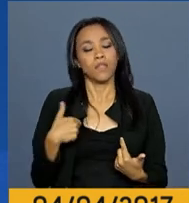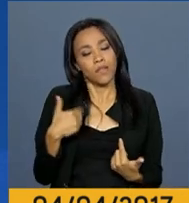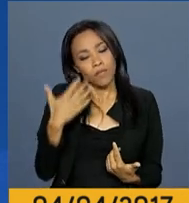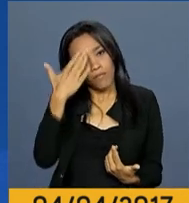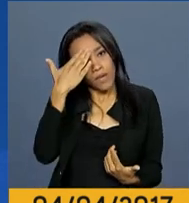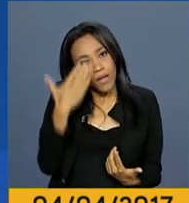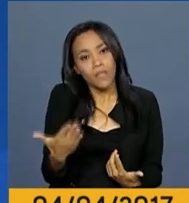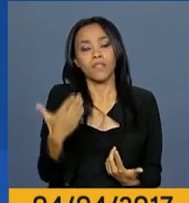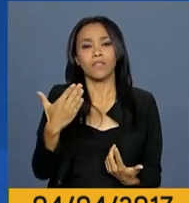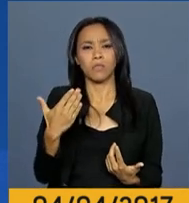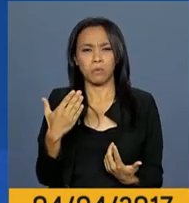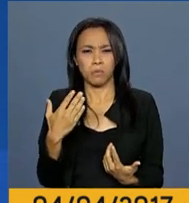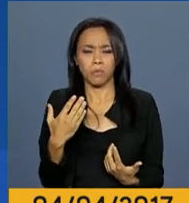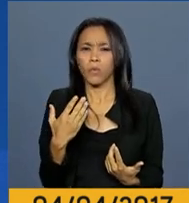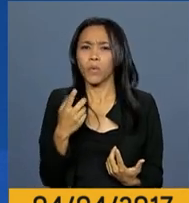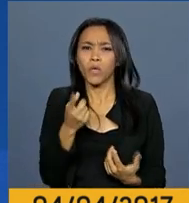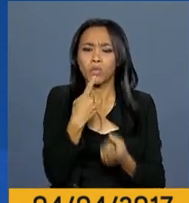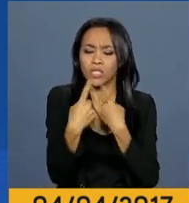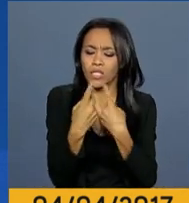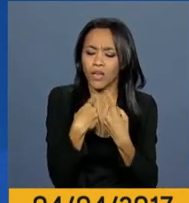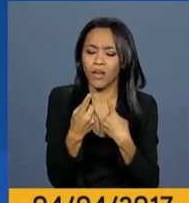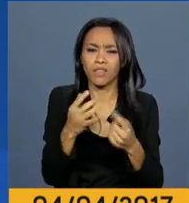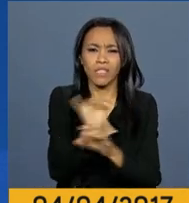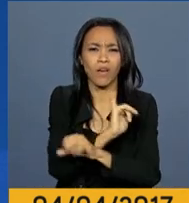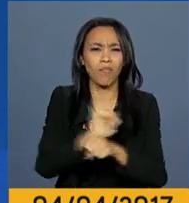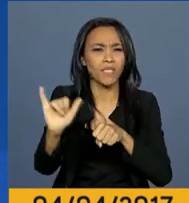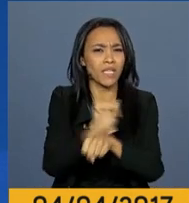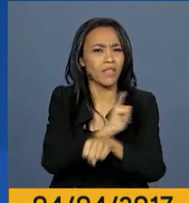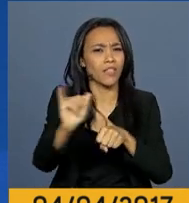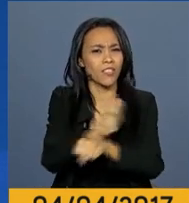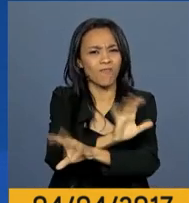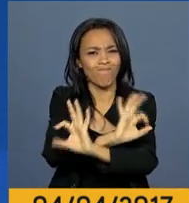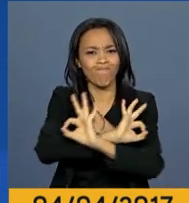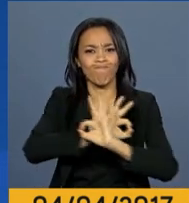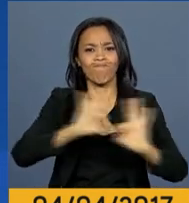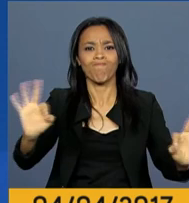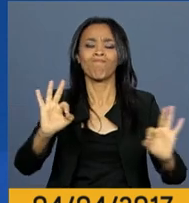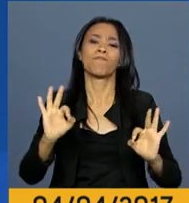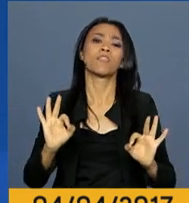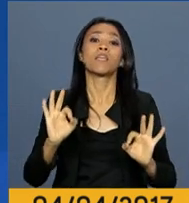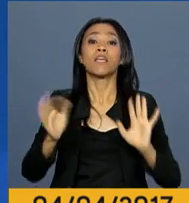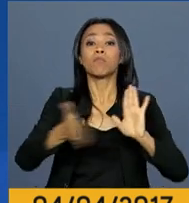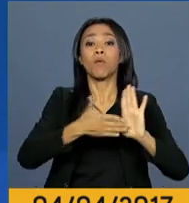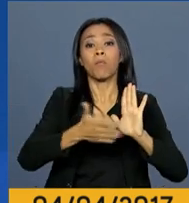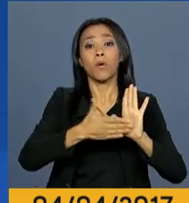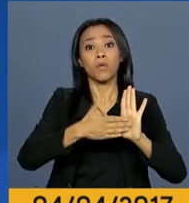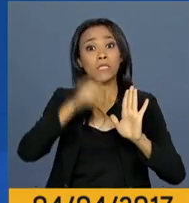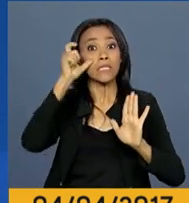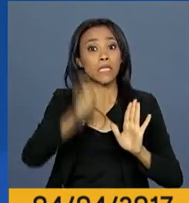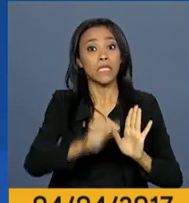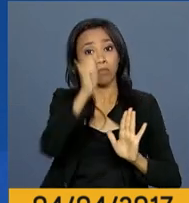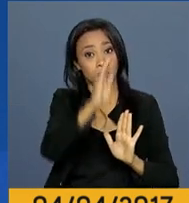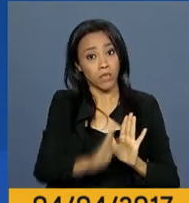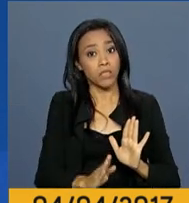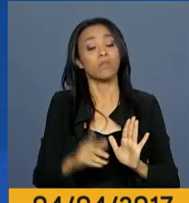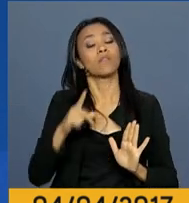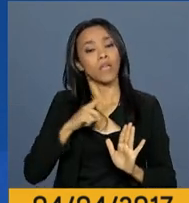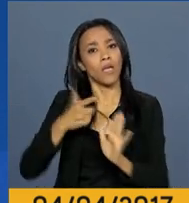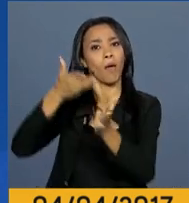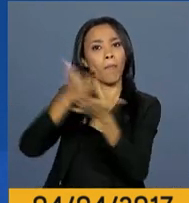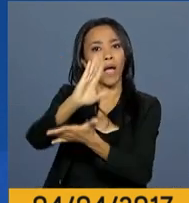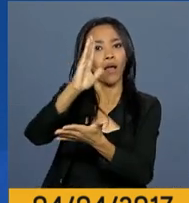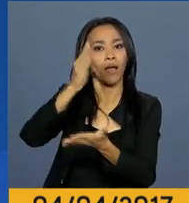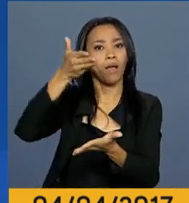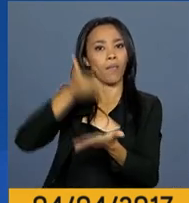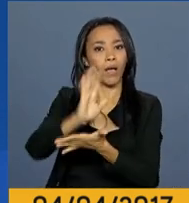força do diálogo, né, que as medidas de maior interesse para o país têm sido aprovadas com